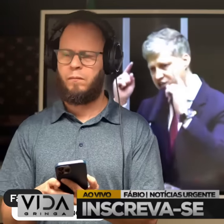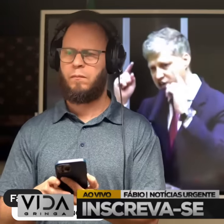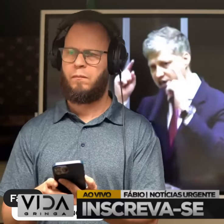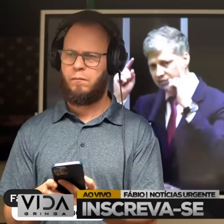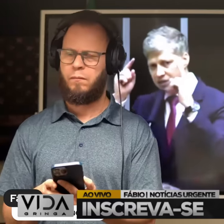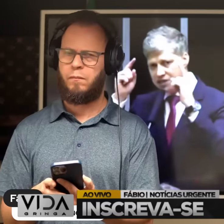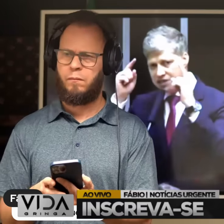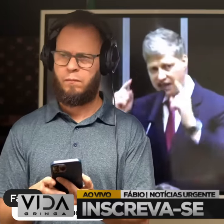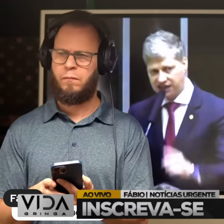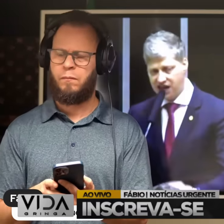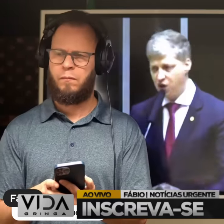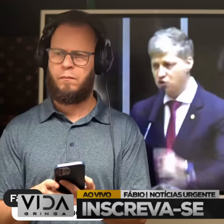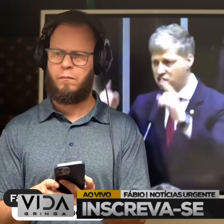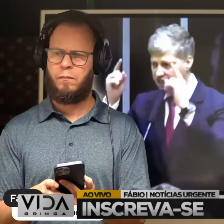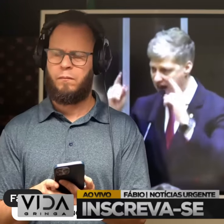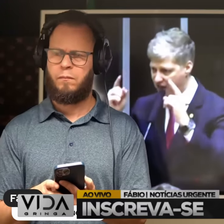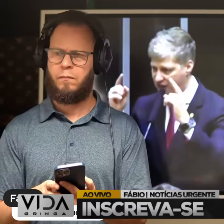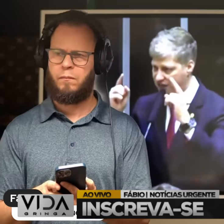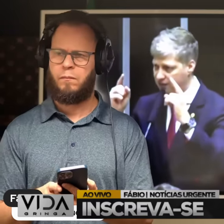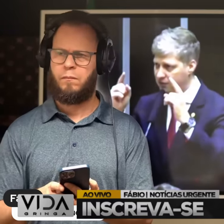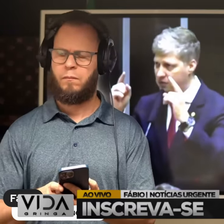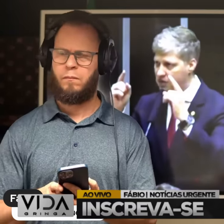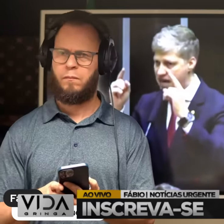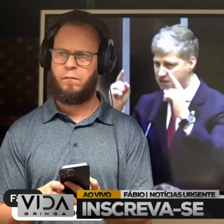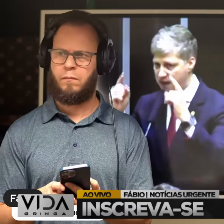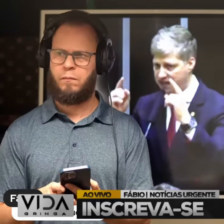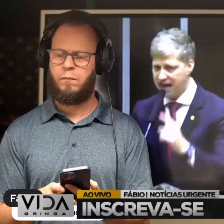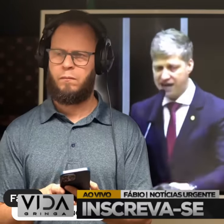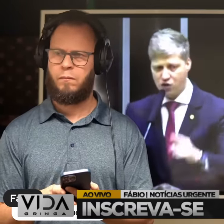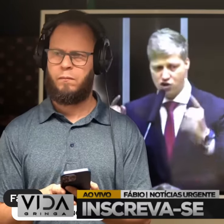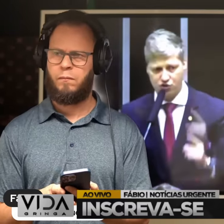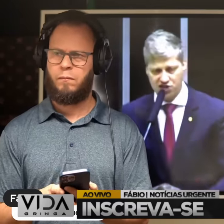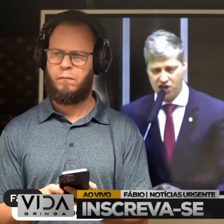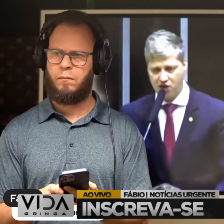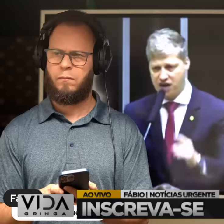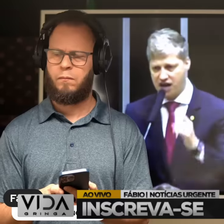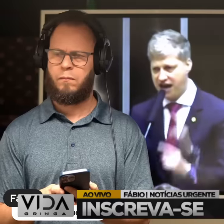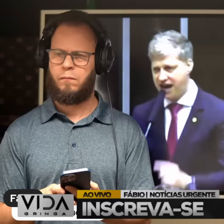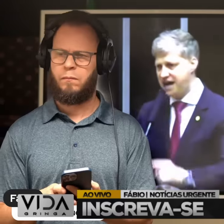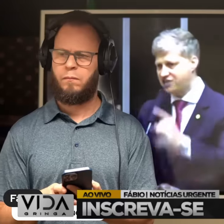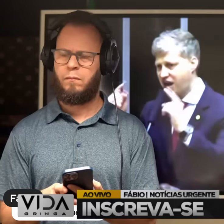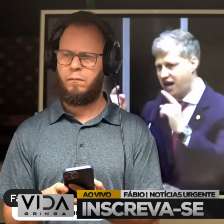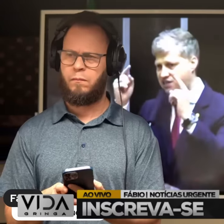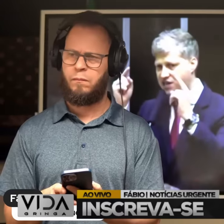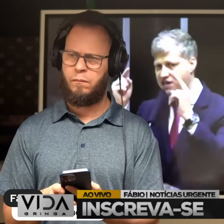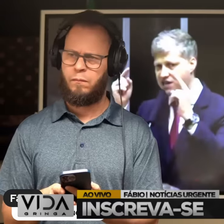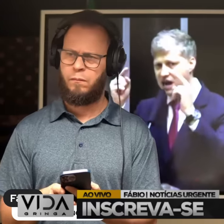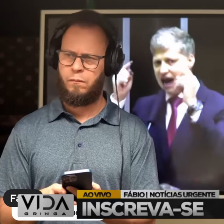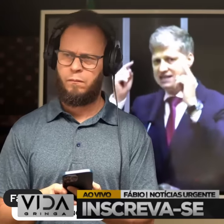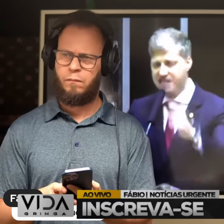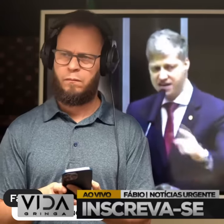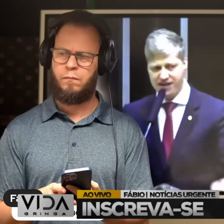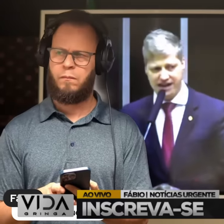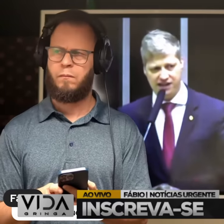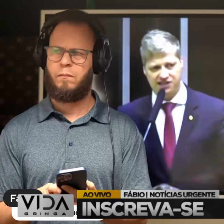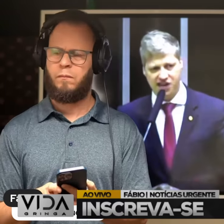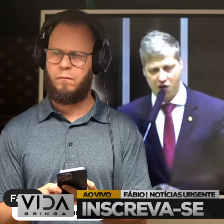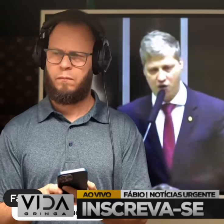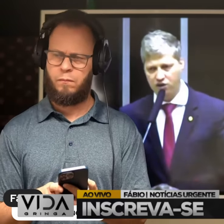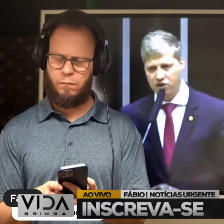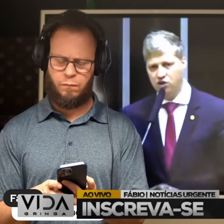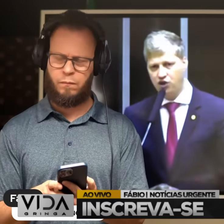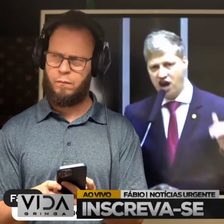de cidadãos que devem respeitar a Constituição e a lei, acharem-se acima delas.